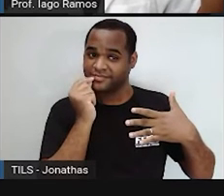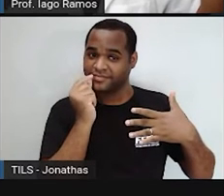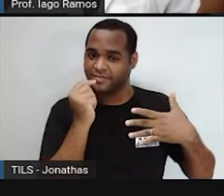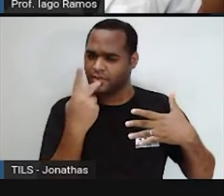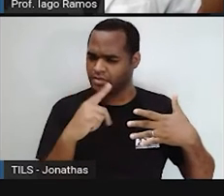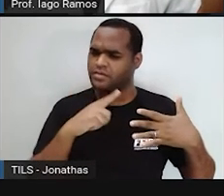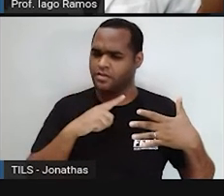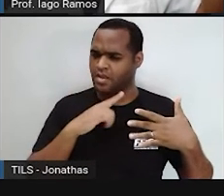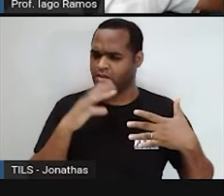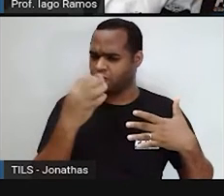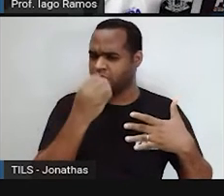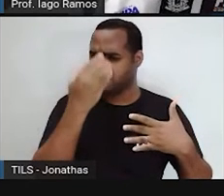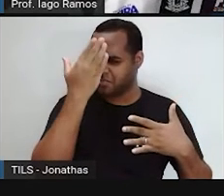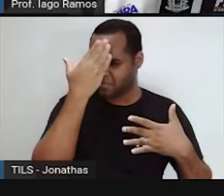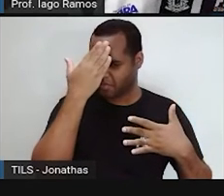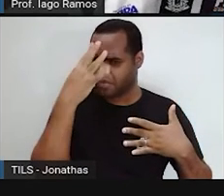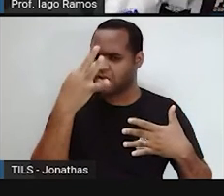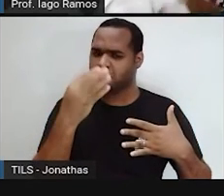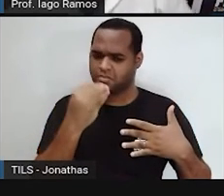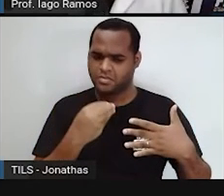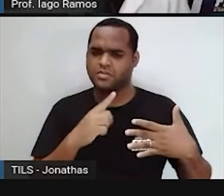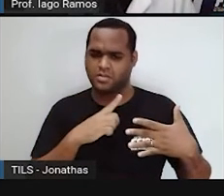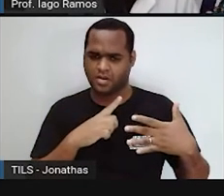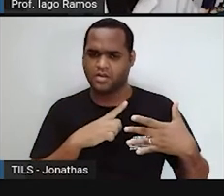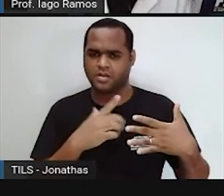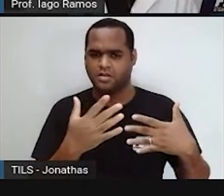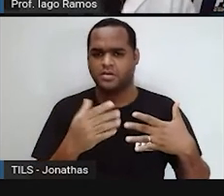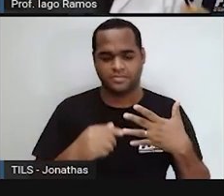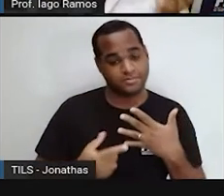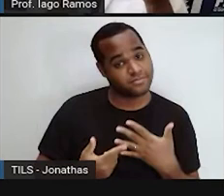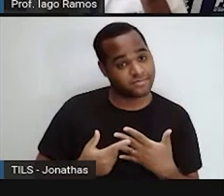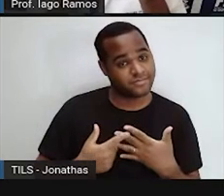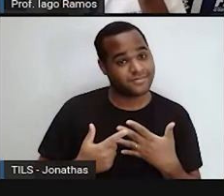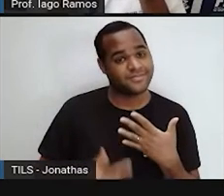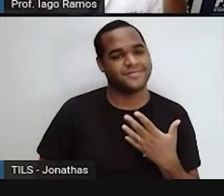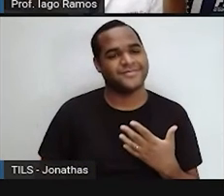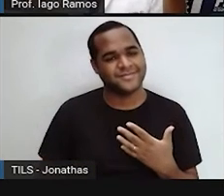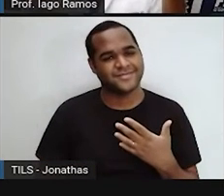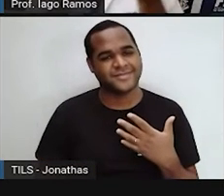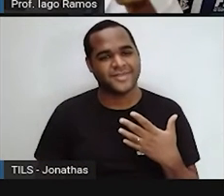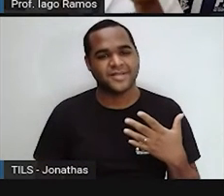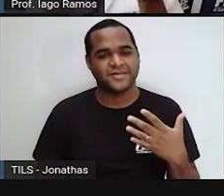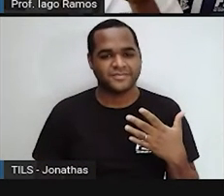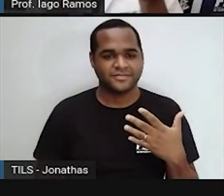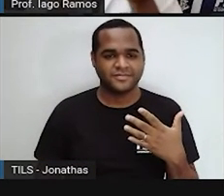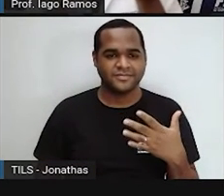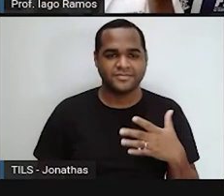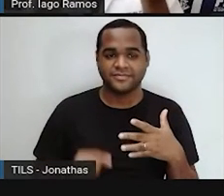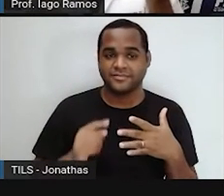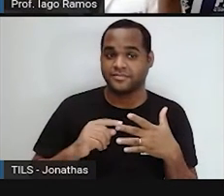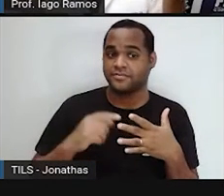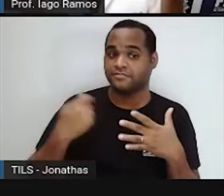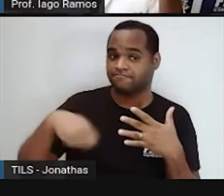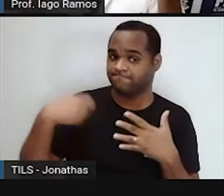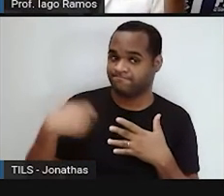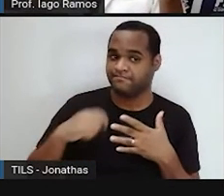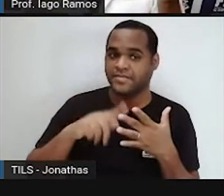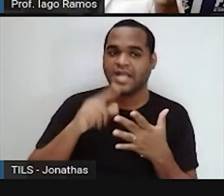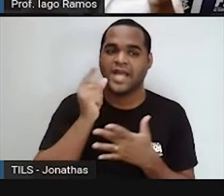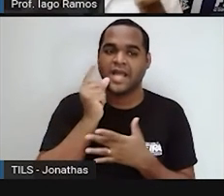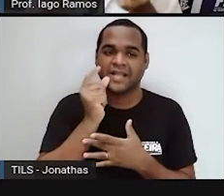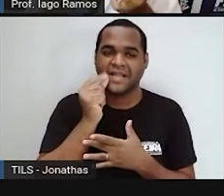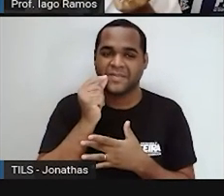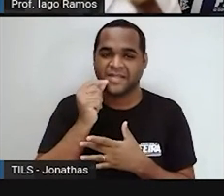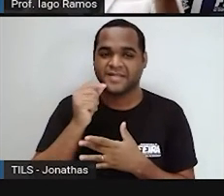não tem como né todo mundo é estudante Olha só um lapisinho Claro Vamos né faço formar o casal aqui em